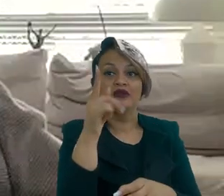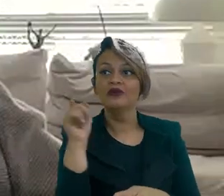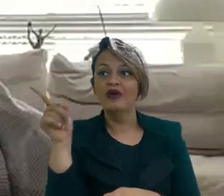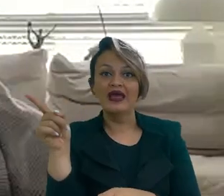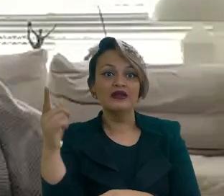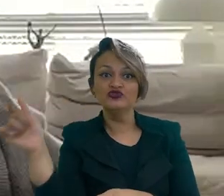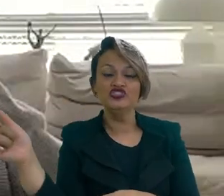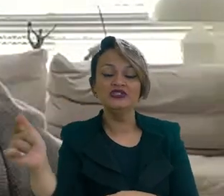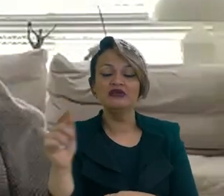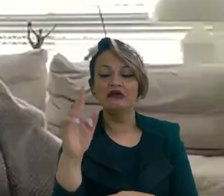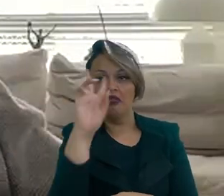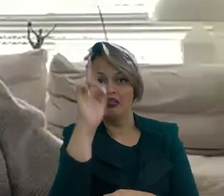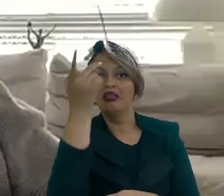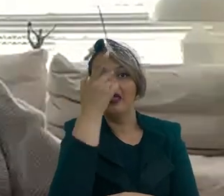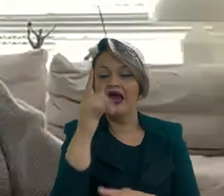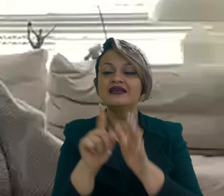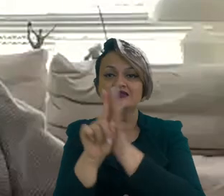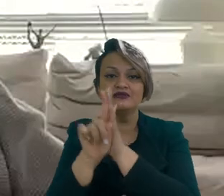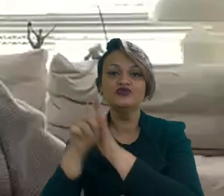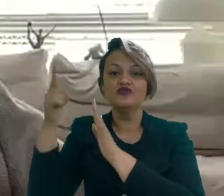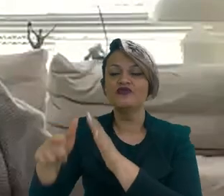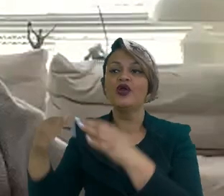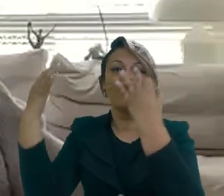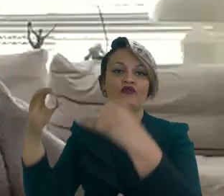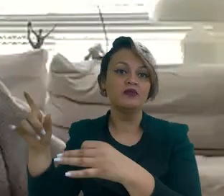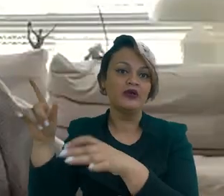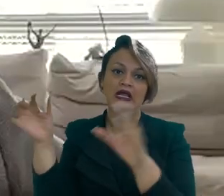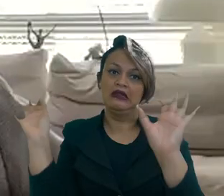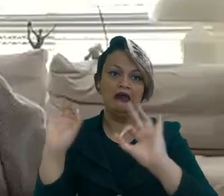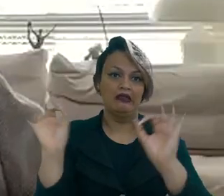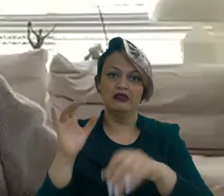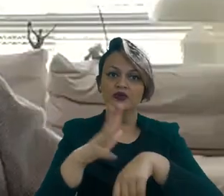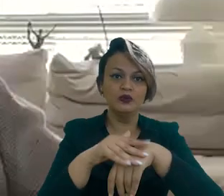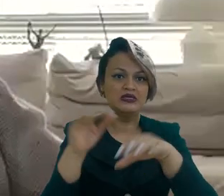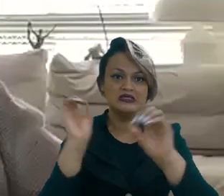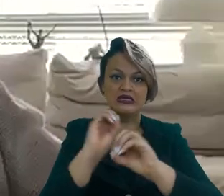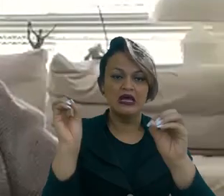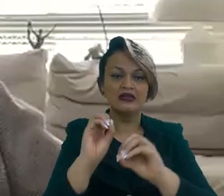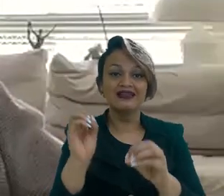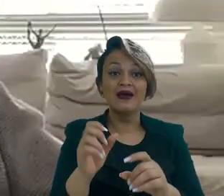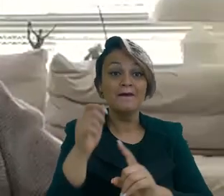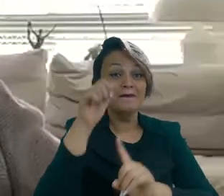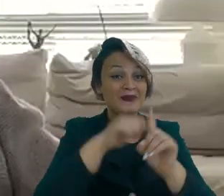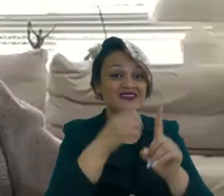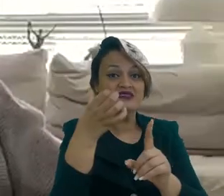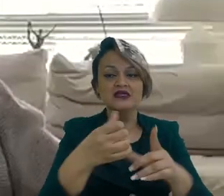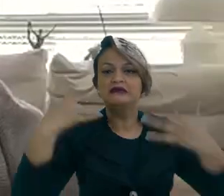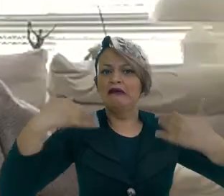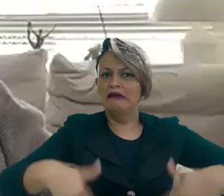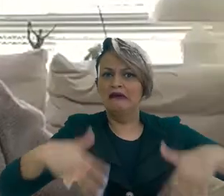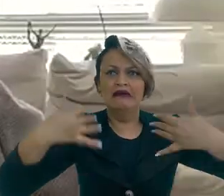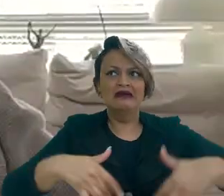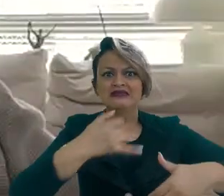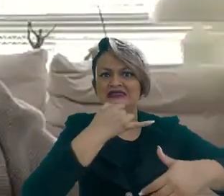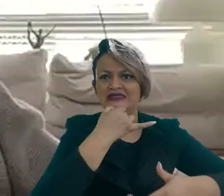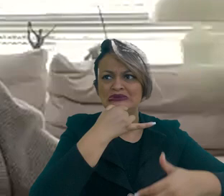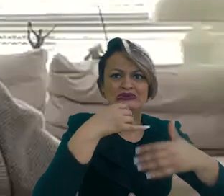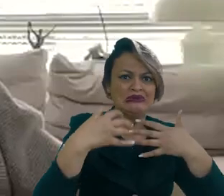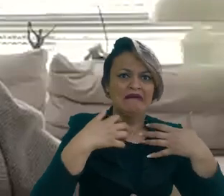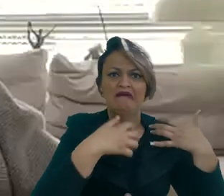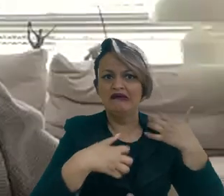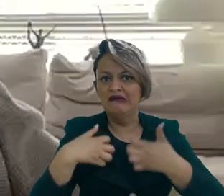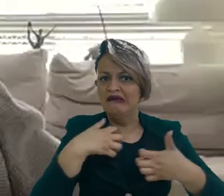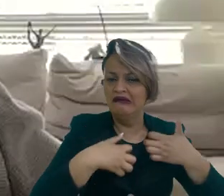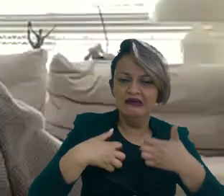seis meses desesperada até que foram feitos novos exames e se confirmou que ela não tinha coisa nenhuma ela passou seis meses muito